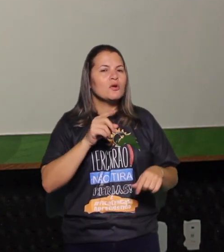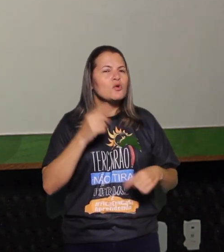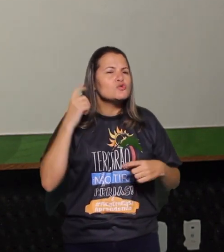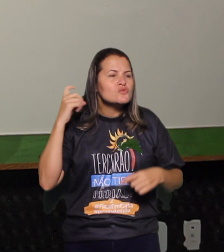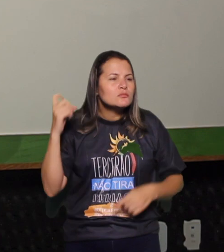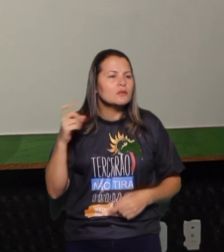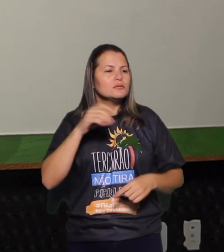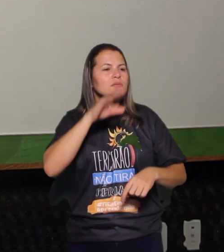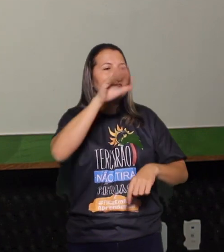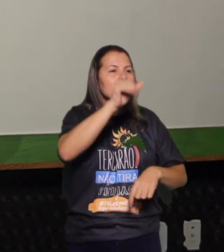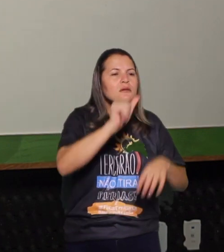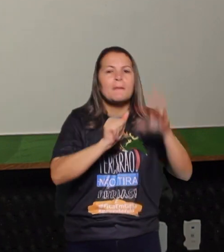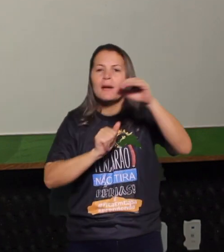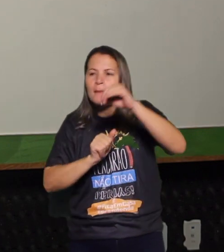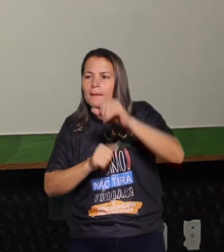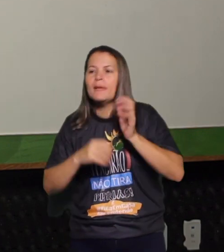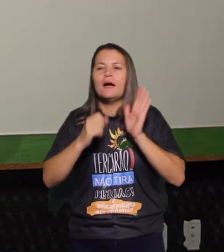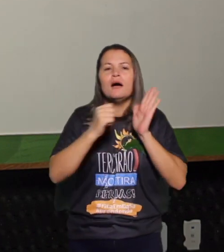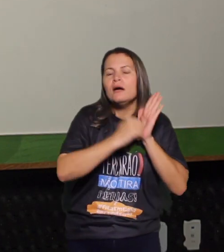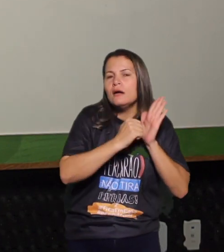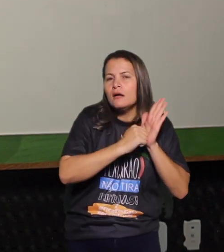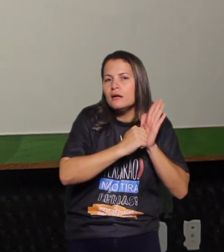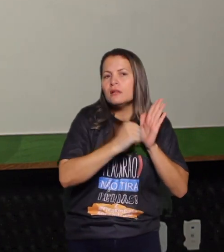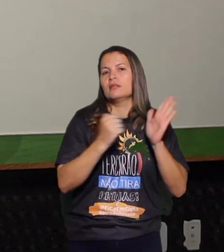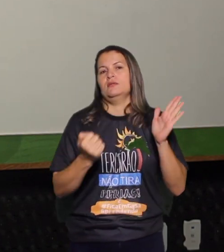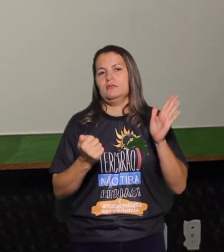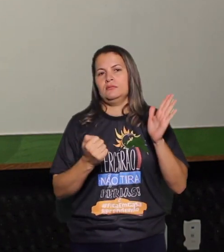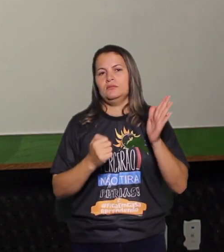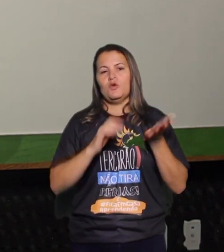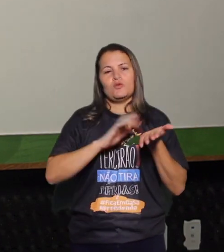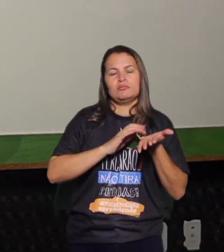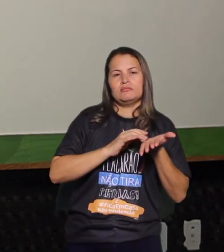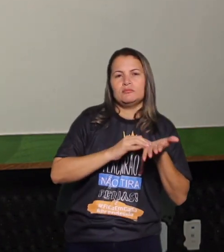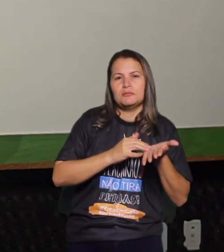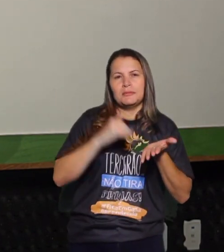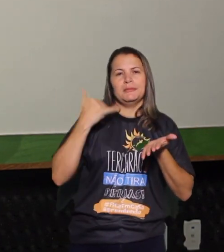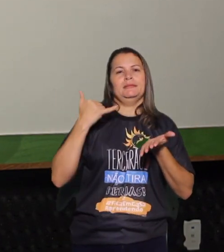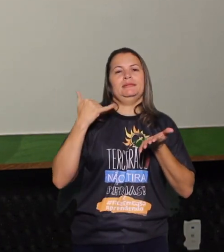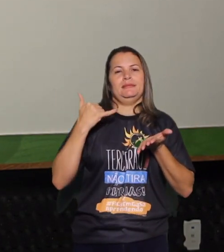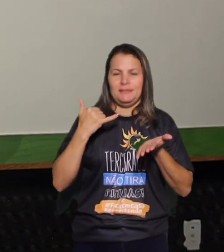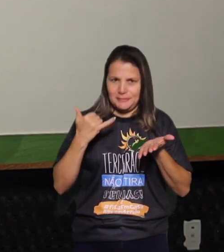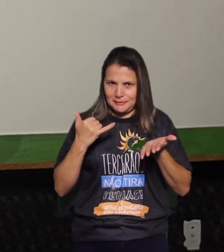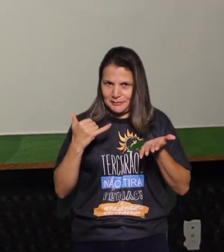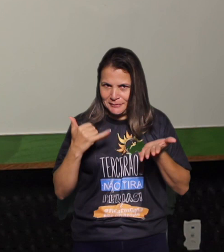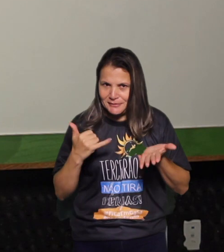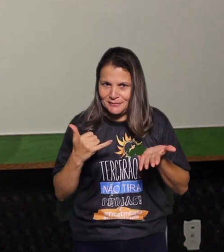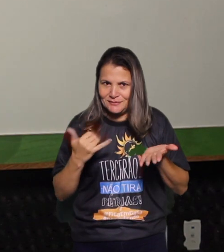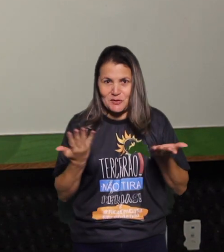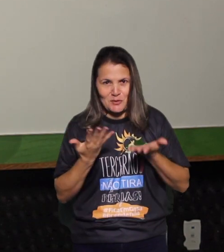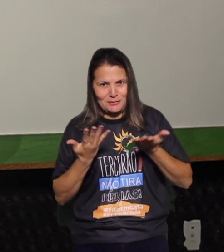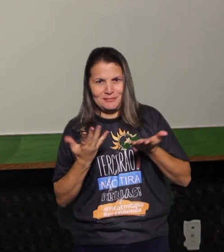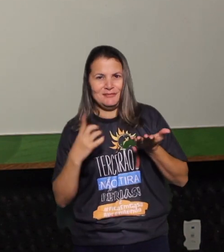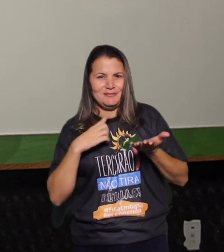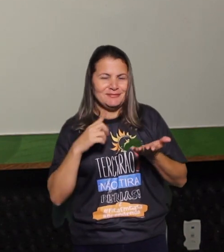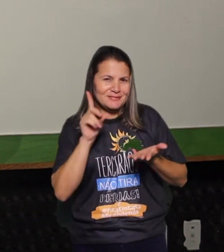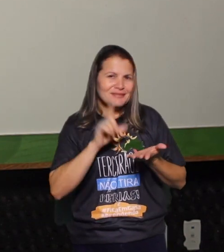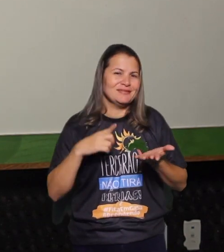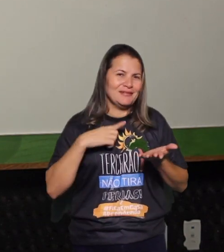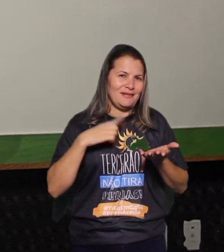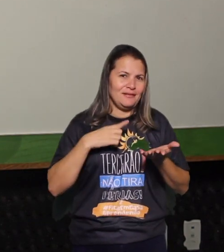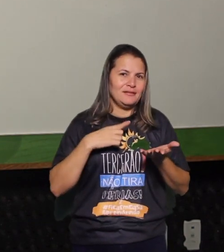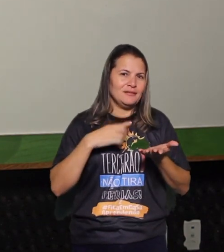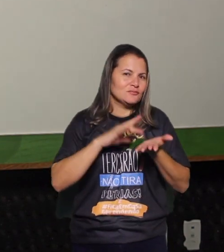Toque-toque. Nossa, meu telefone faz trim, eu botei o trim, é antigo, né, gente? Hoje a gente coloca nos smartphones música e tudo, mas ainda